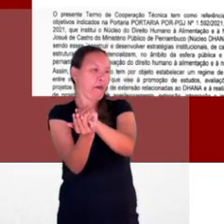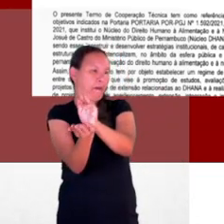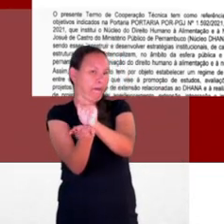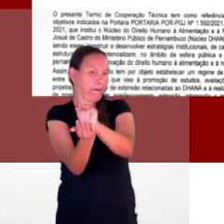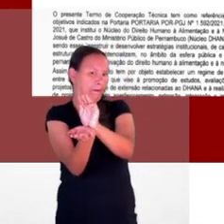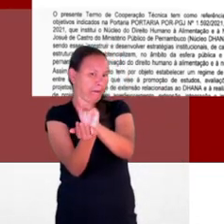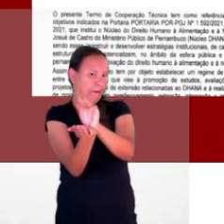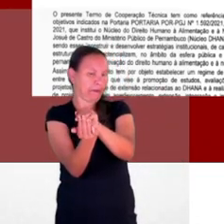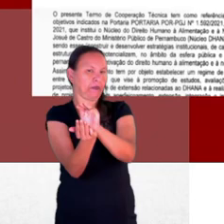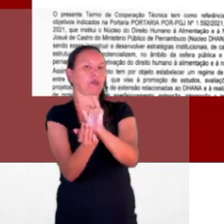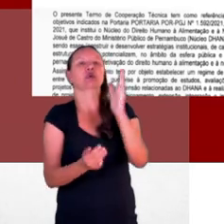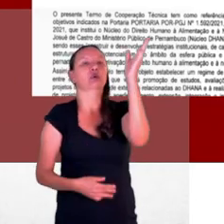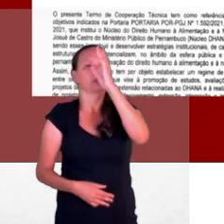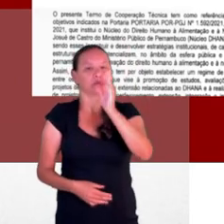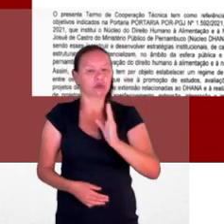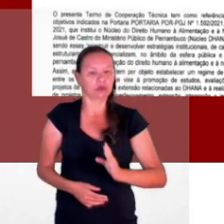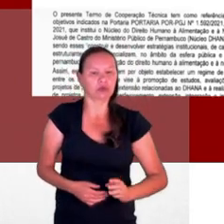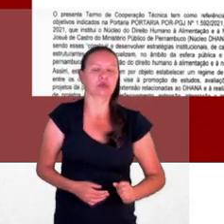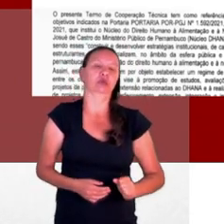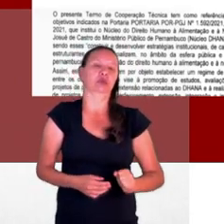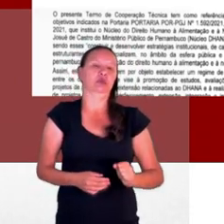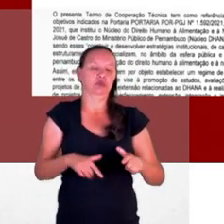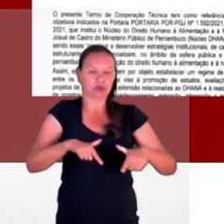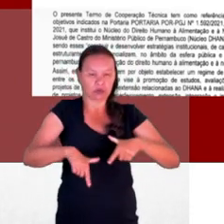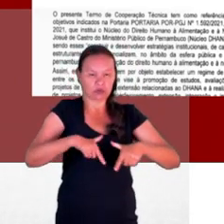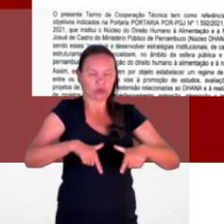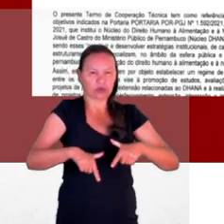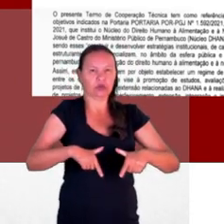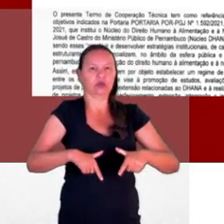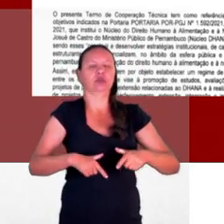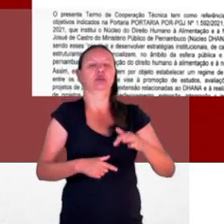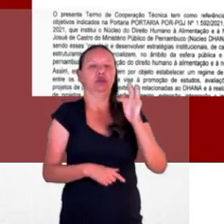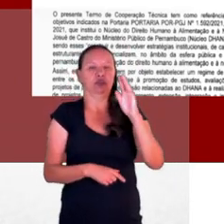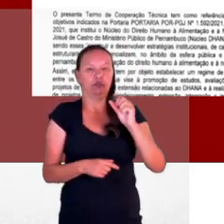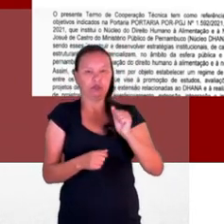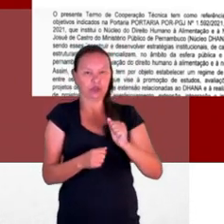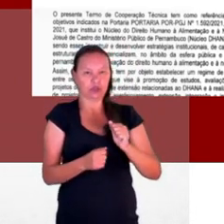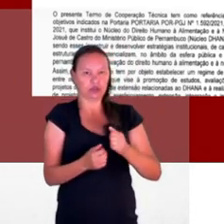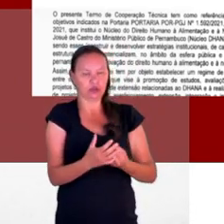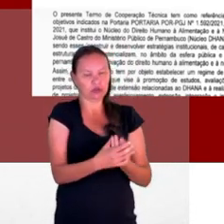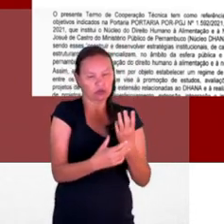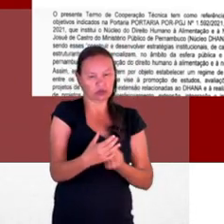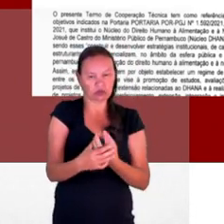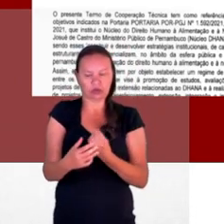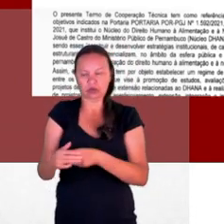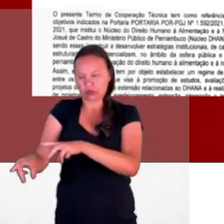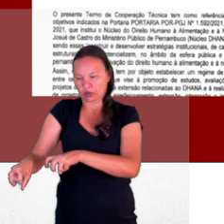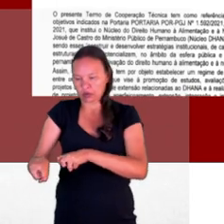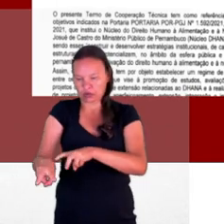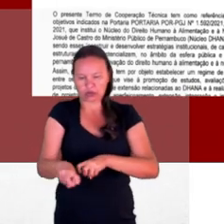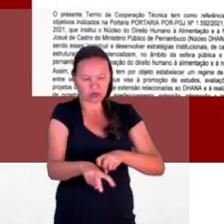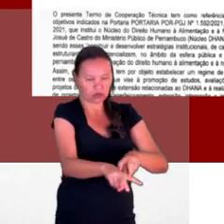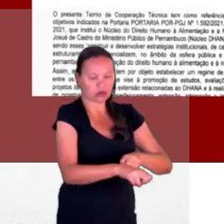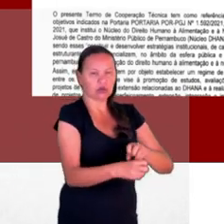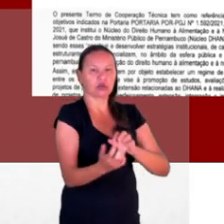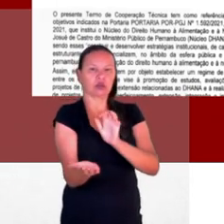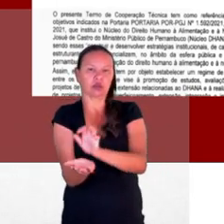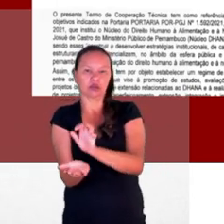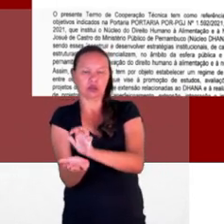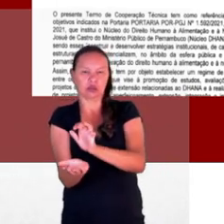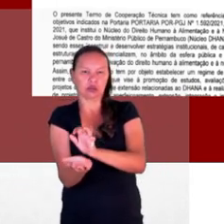Brasil com a fetap que é a Federação dos Trabalhadores e trabalhadoras Rurais de Pernambuco a fetap está em